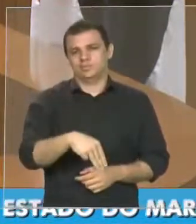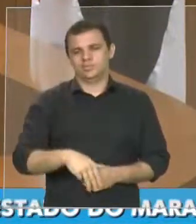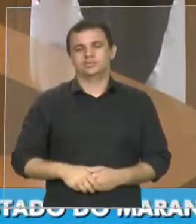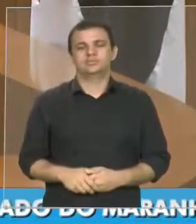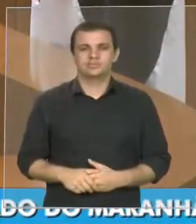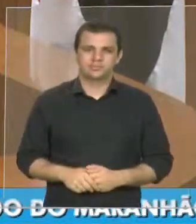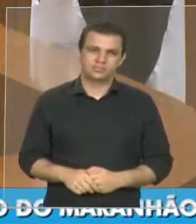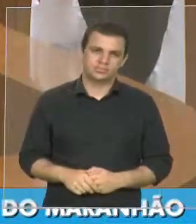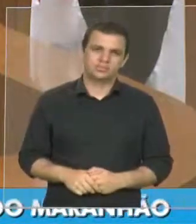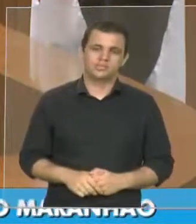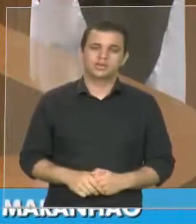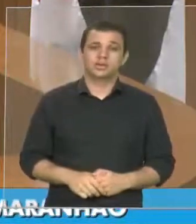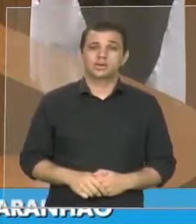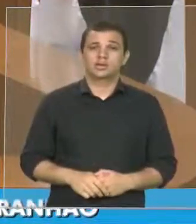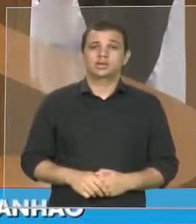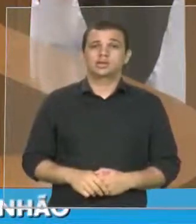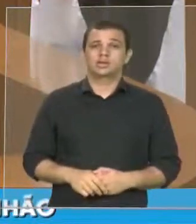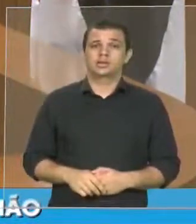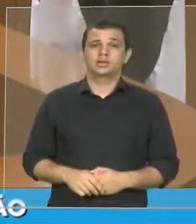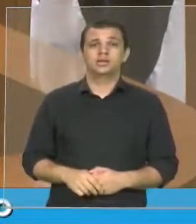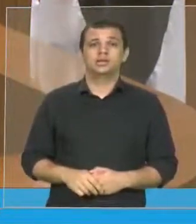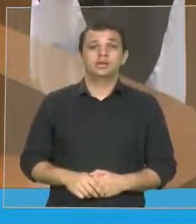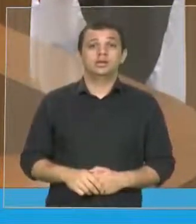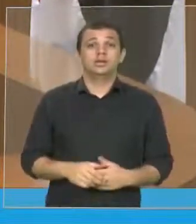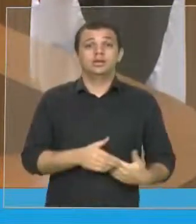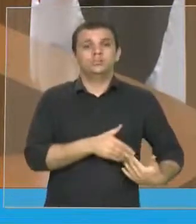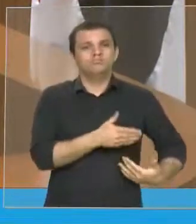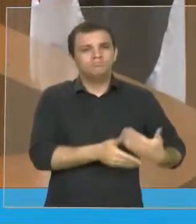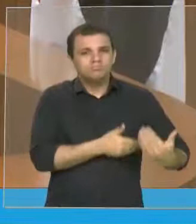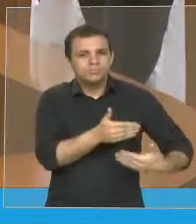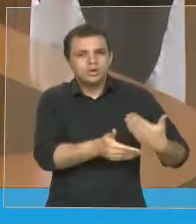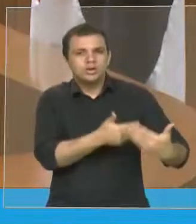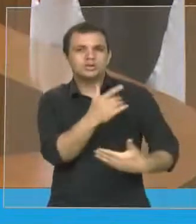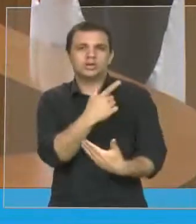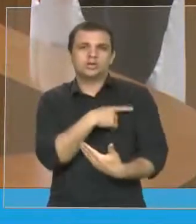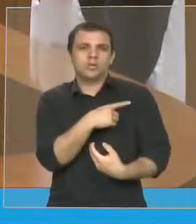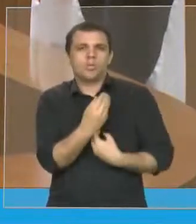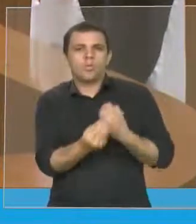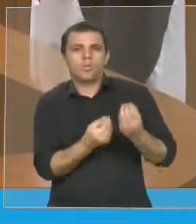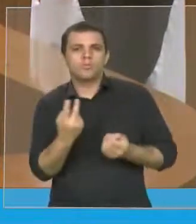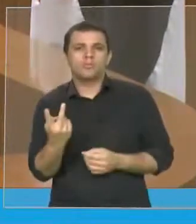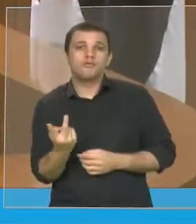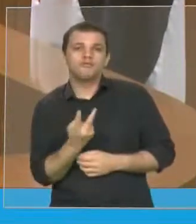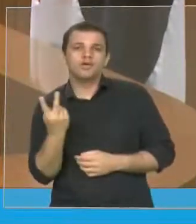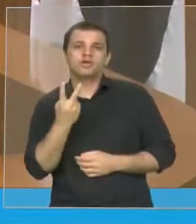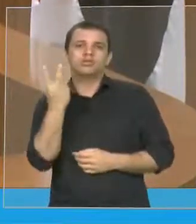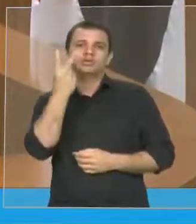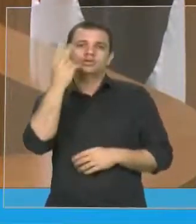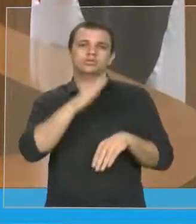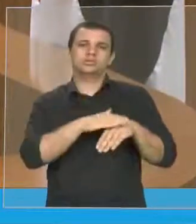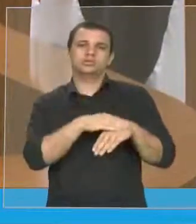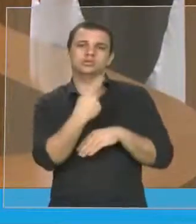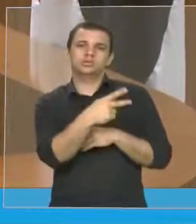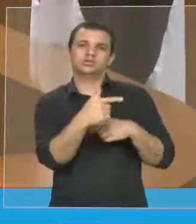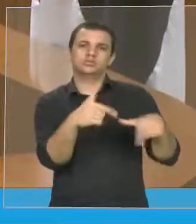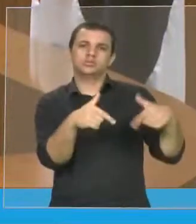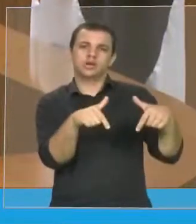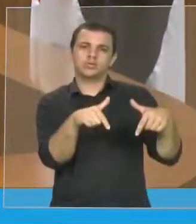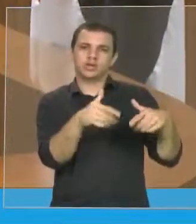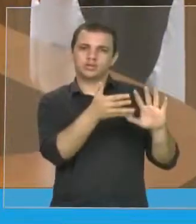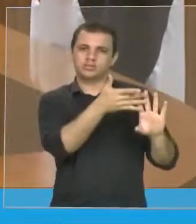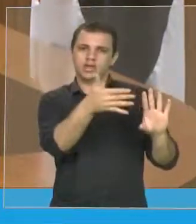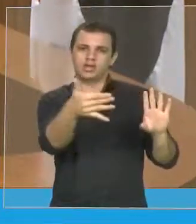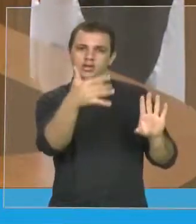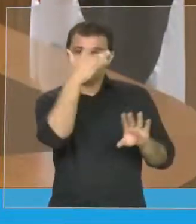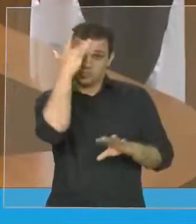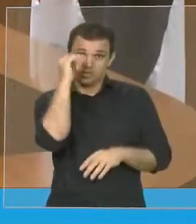processo de aperfeiçoamento, esse processo de valorização da carreira dos servidores do Tribunal de Contas, seja